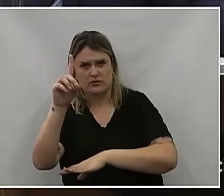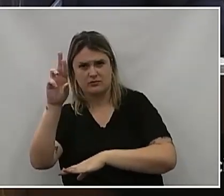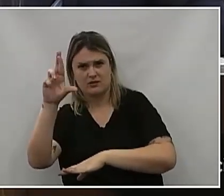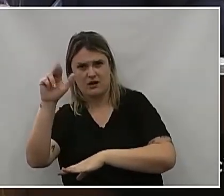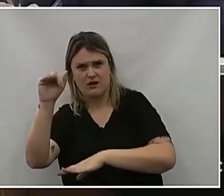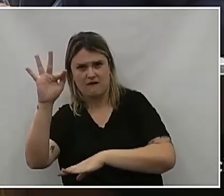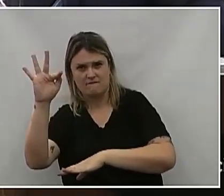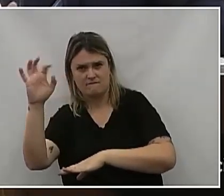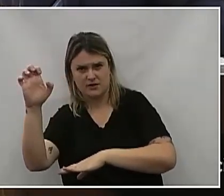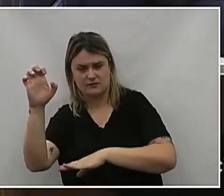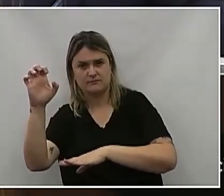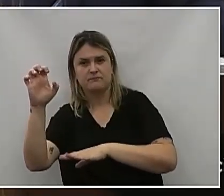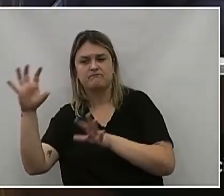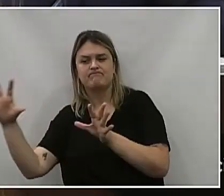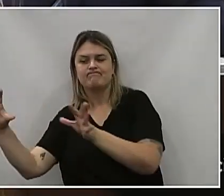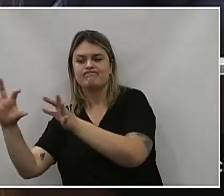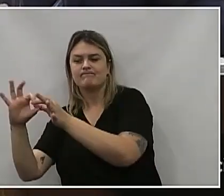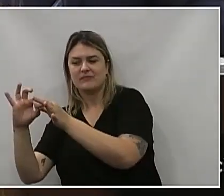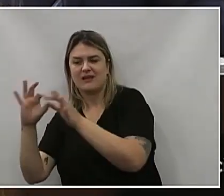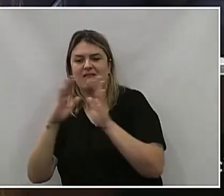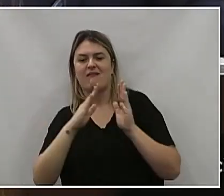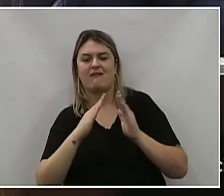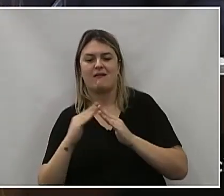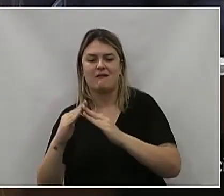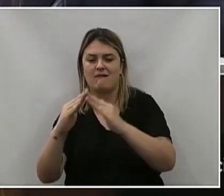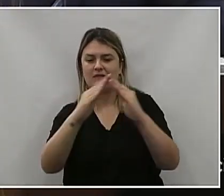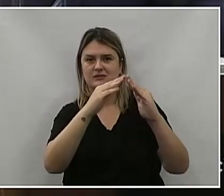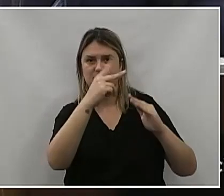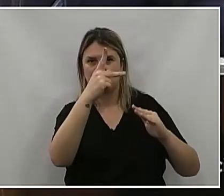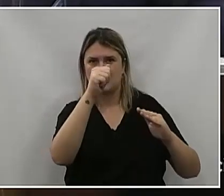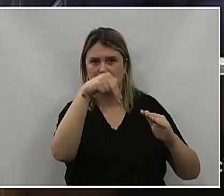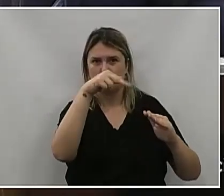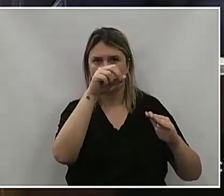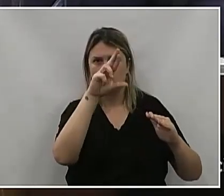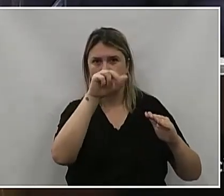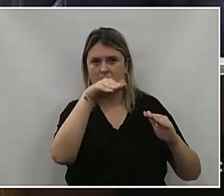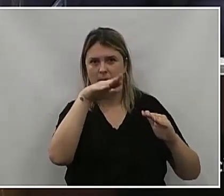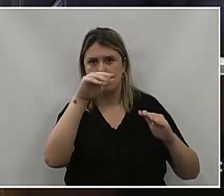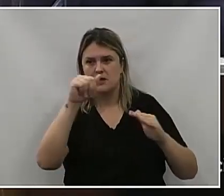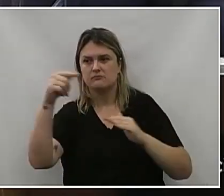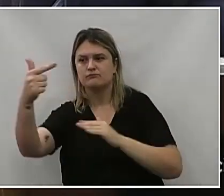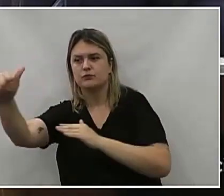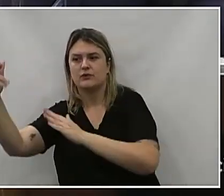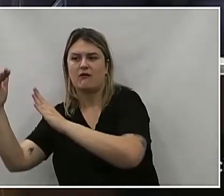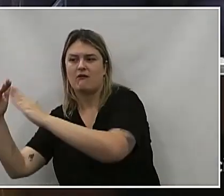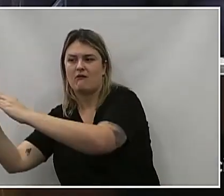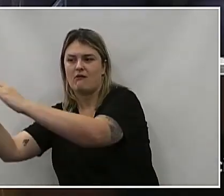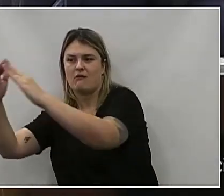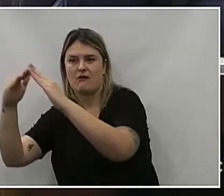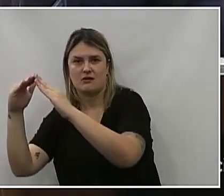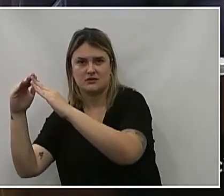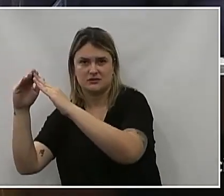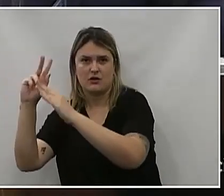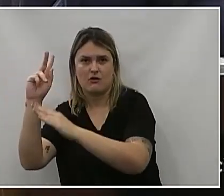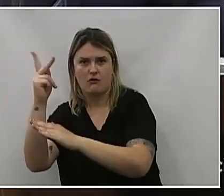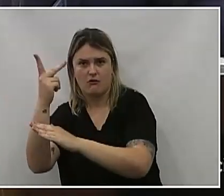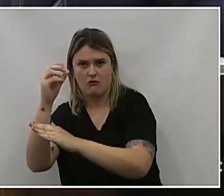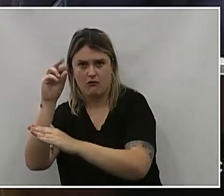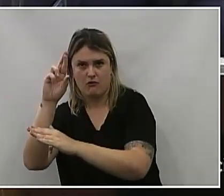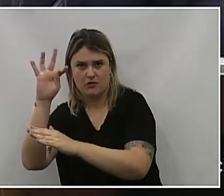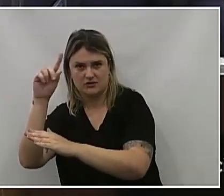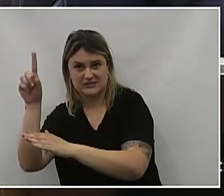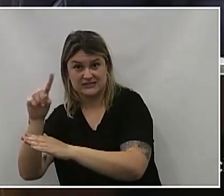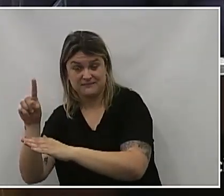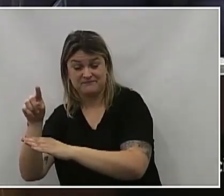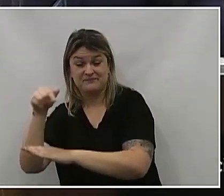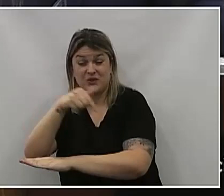Panorama ao conjunto Orts Waldraff e tem um alto fluxo de carros, ônibus, ciclistas e pedestres. Essa passagem dos veículos automotores